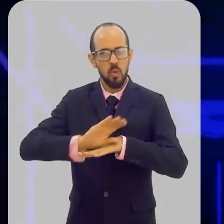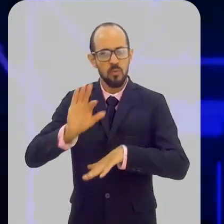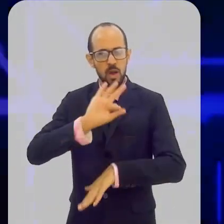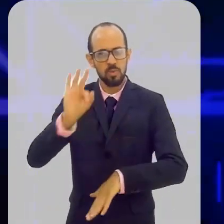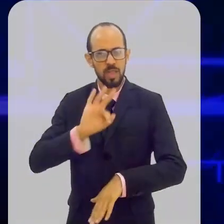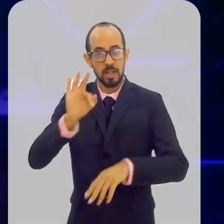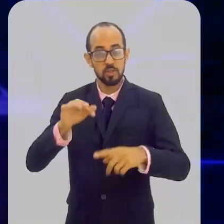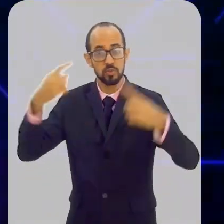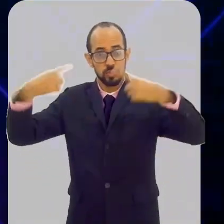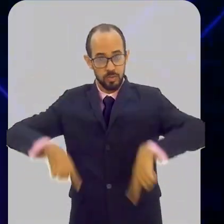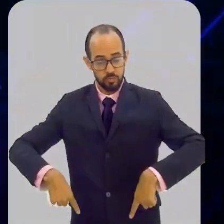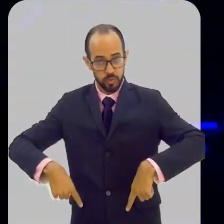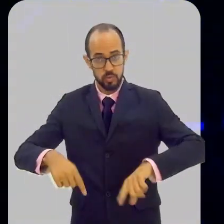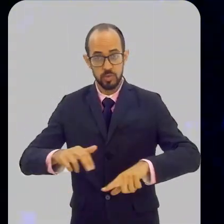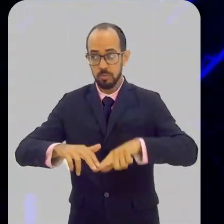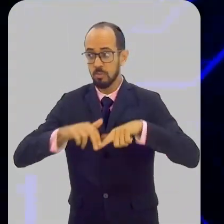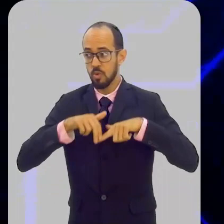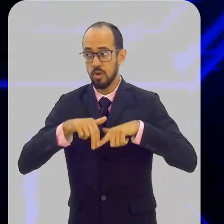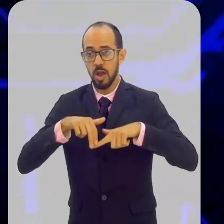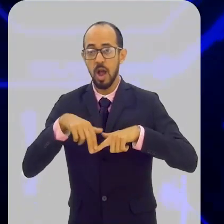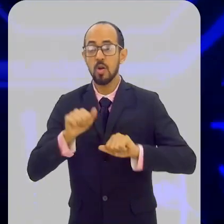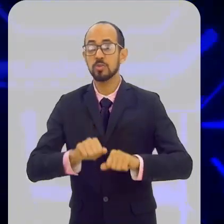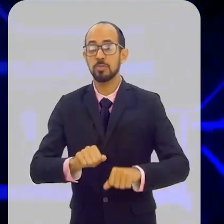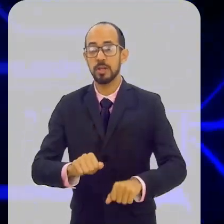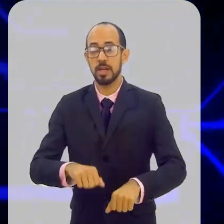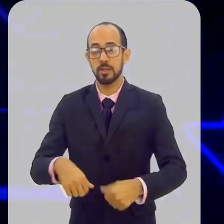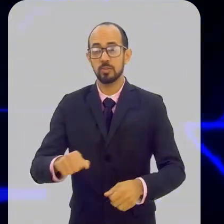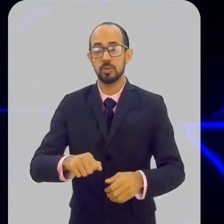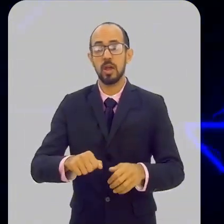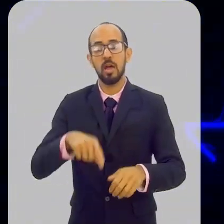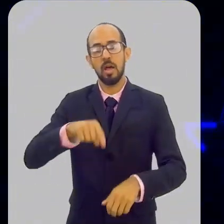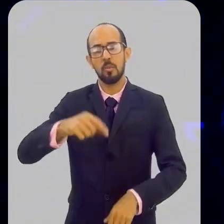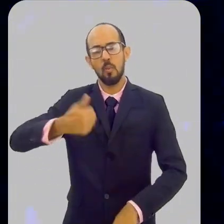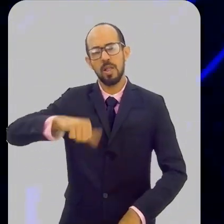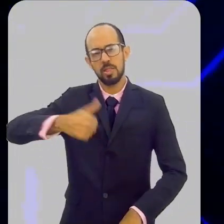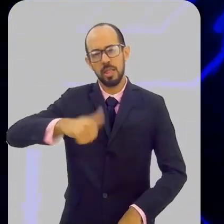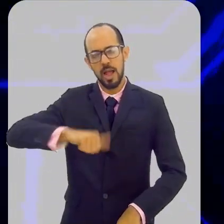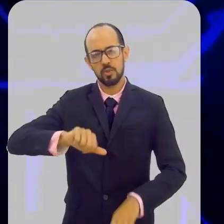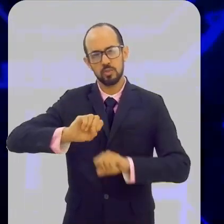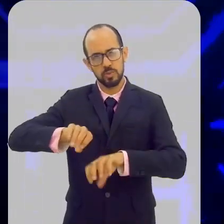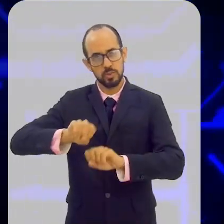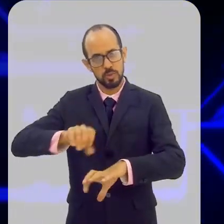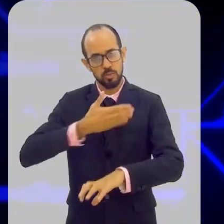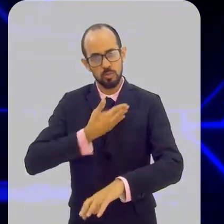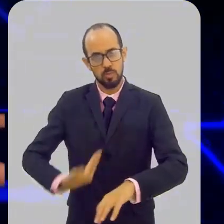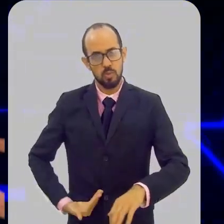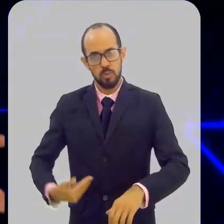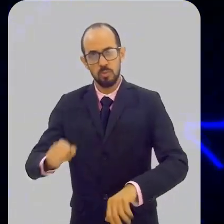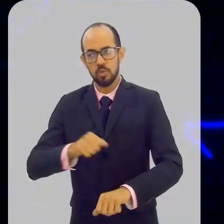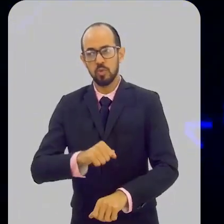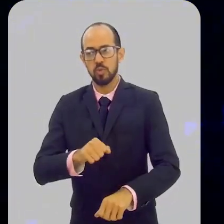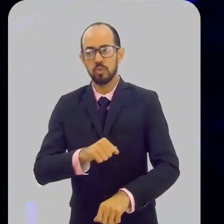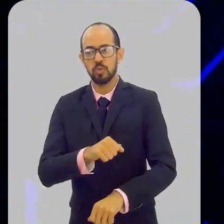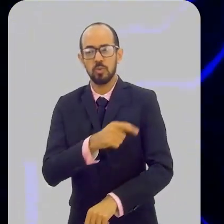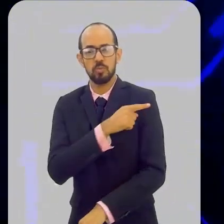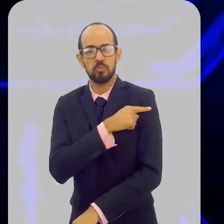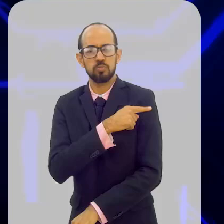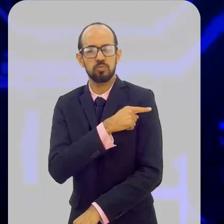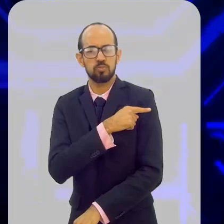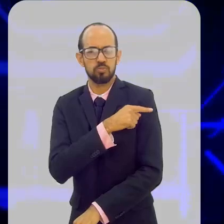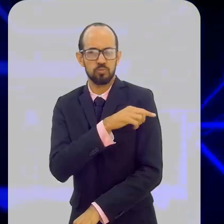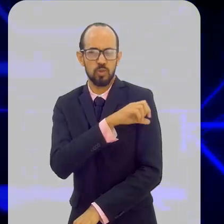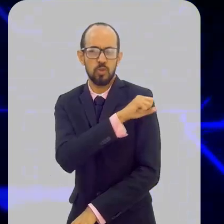um desafio. Isso se deve a diversos motivos. Um deles é a qualidade do ensino público, tanto fundamental quanto